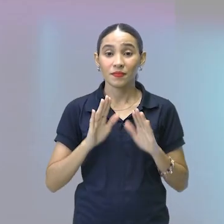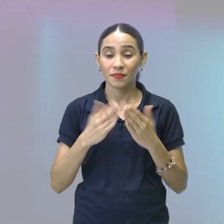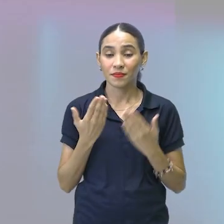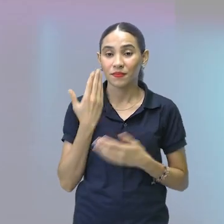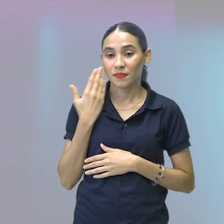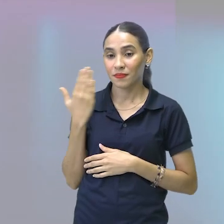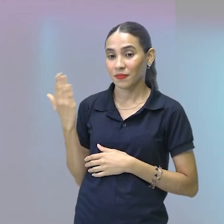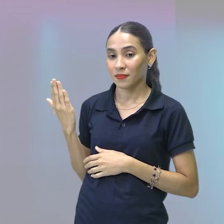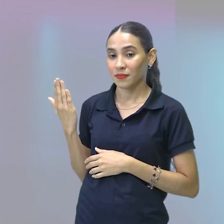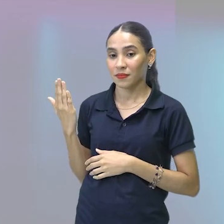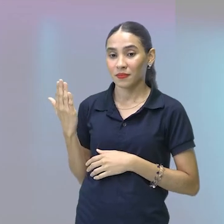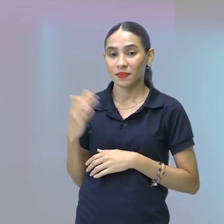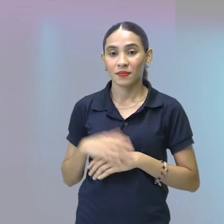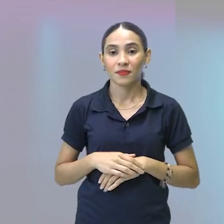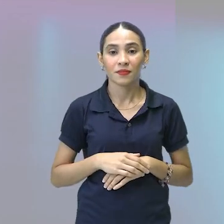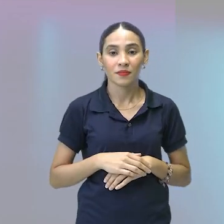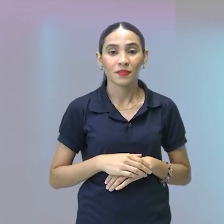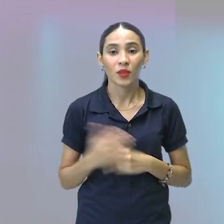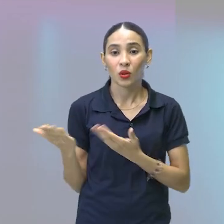Então,